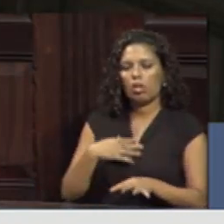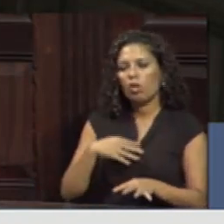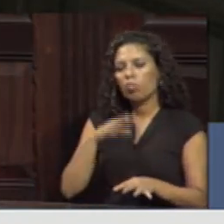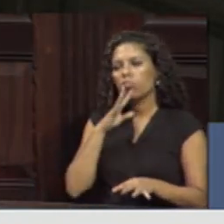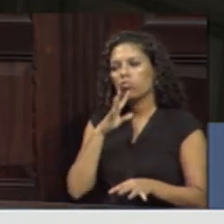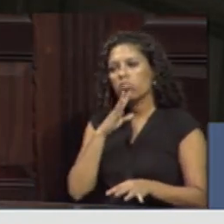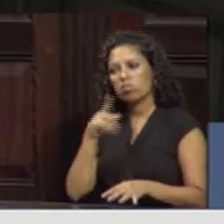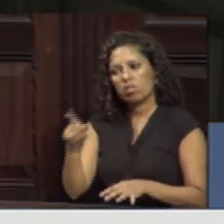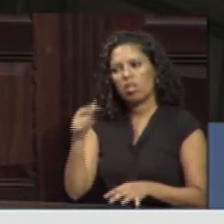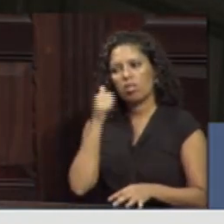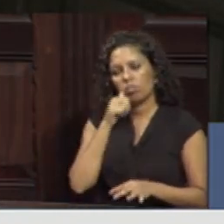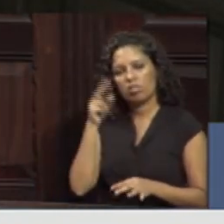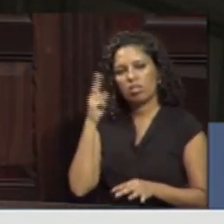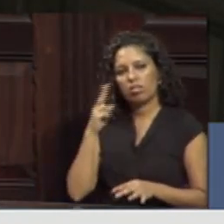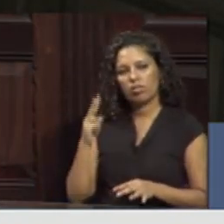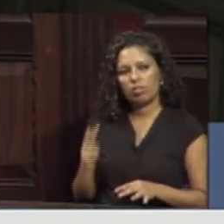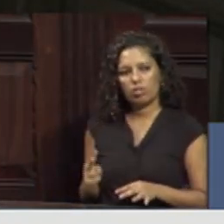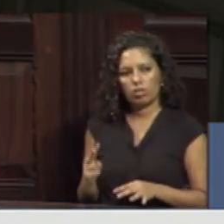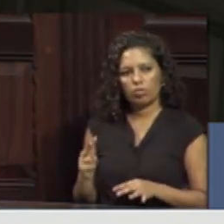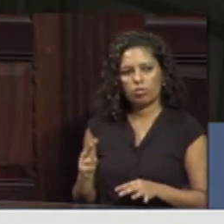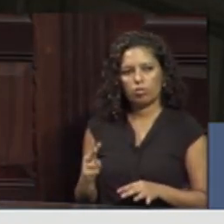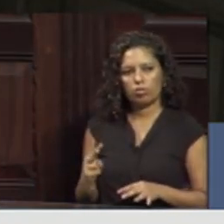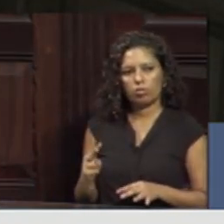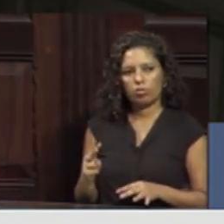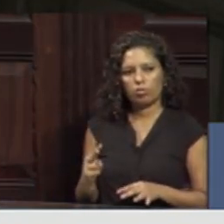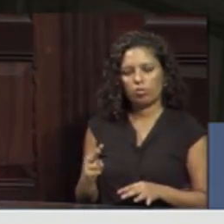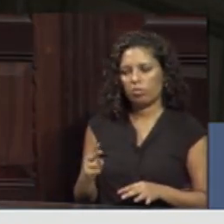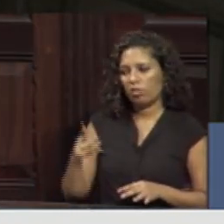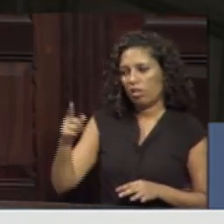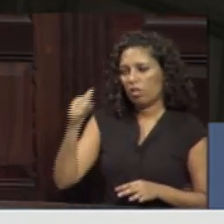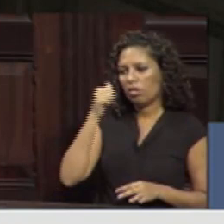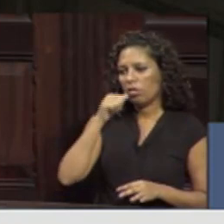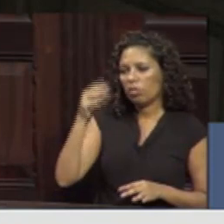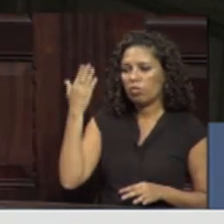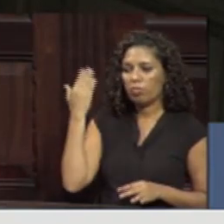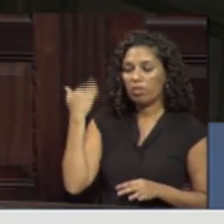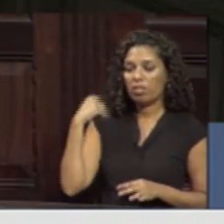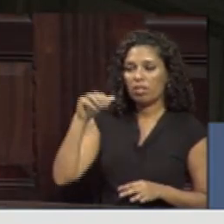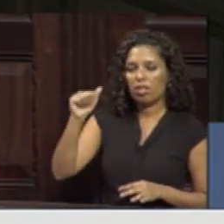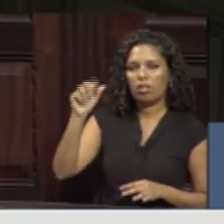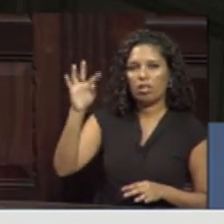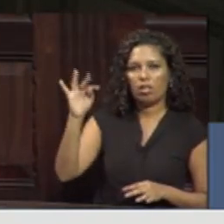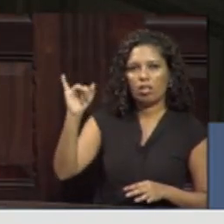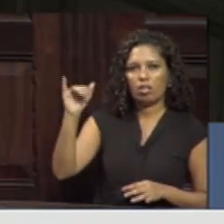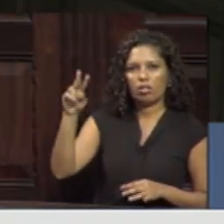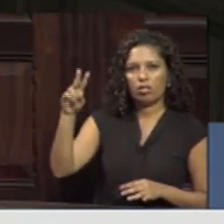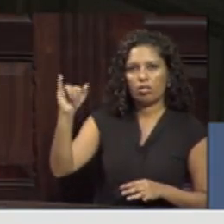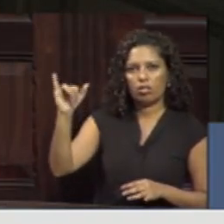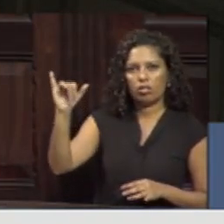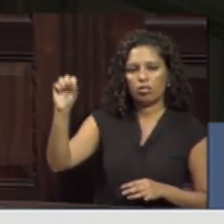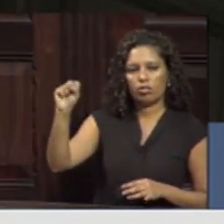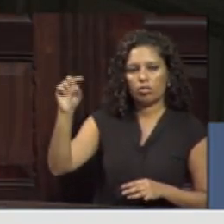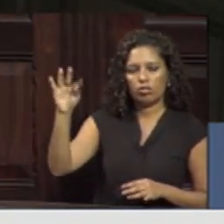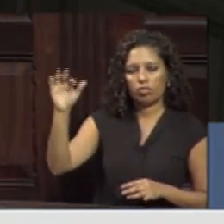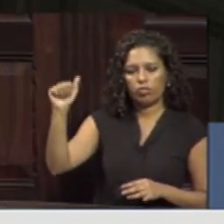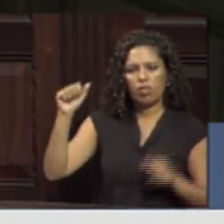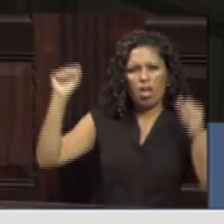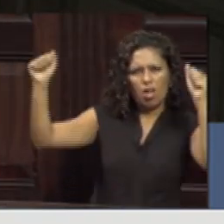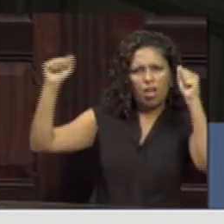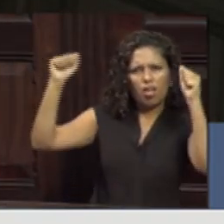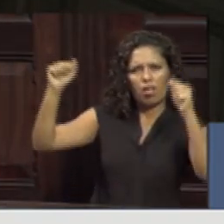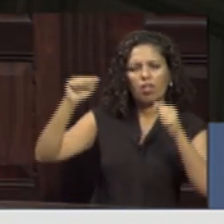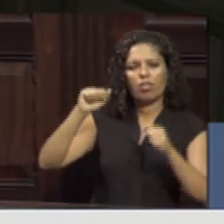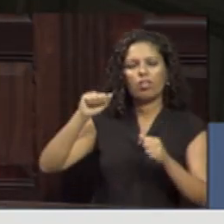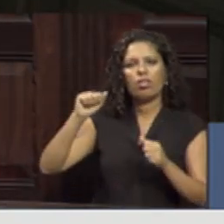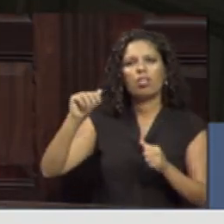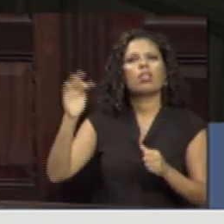a Marielle, à época uma ativista da comunidade da Maré aqui no Rio de Janeiro, já trabalhava no